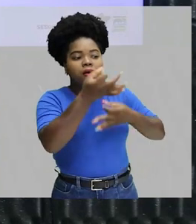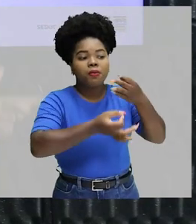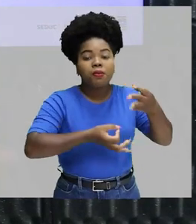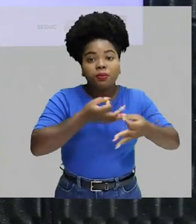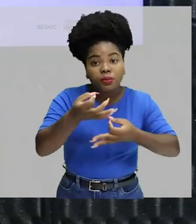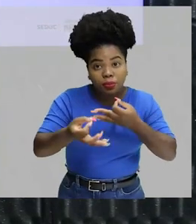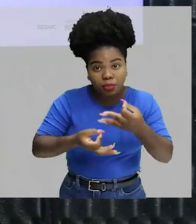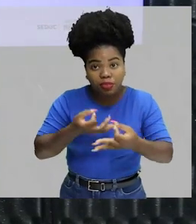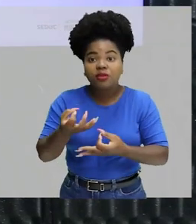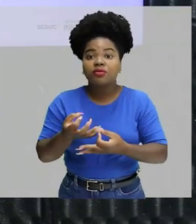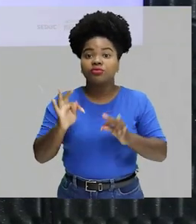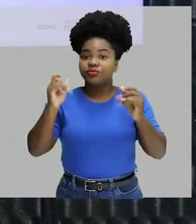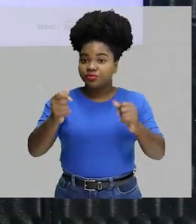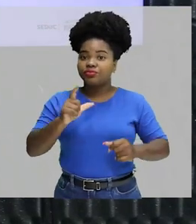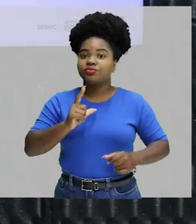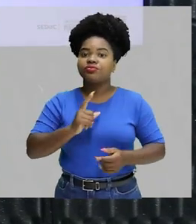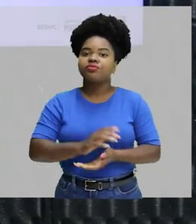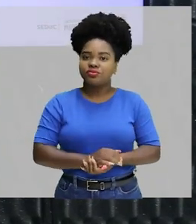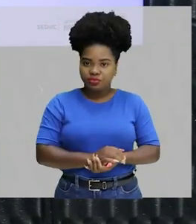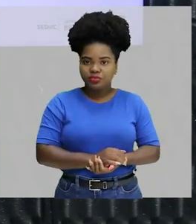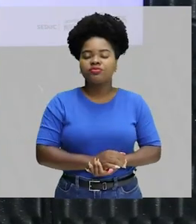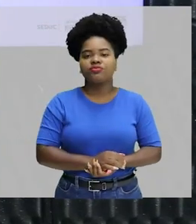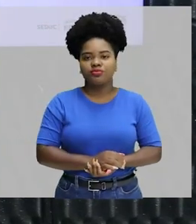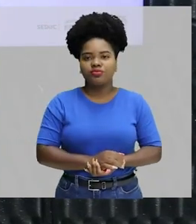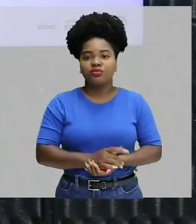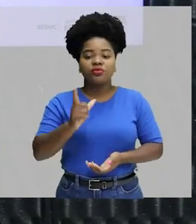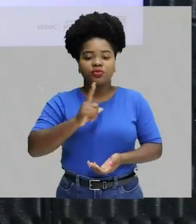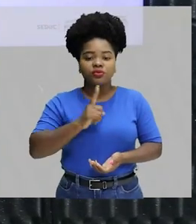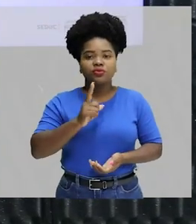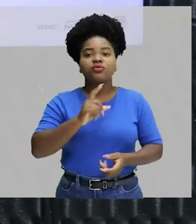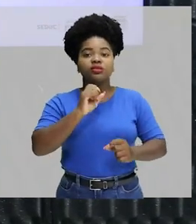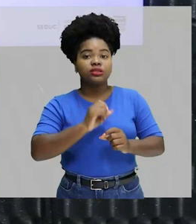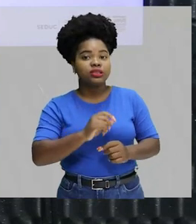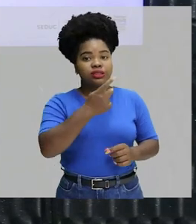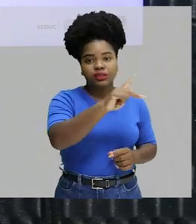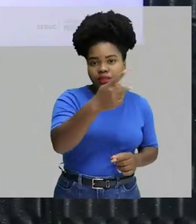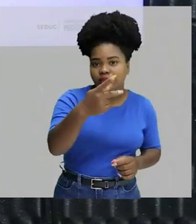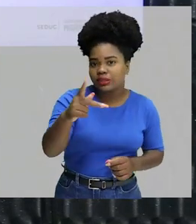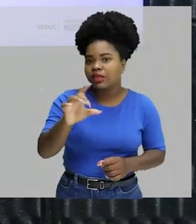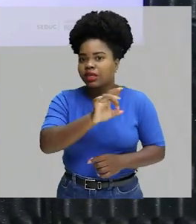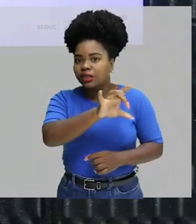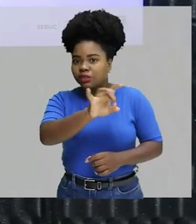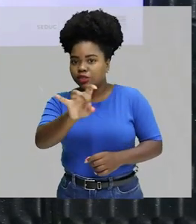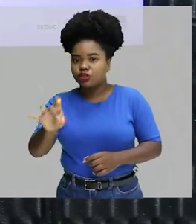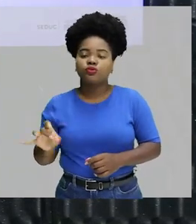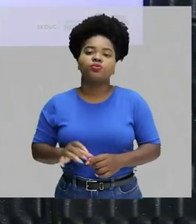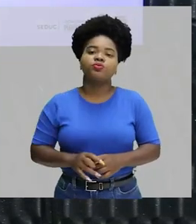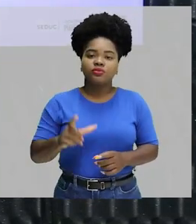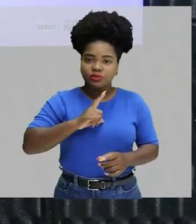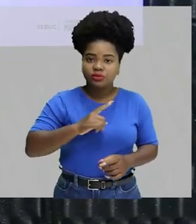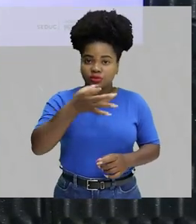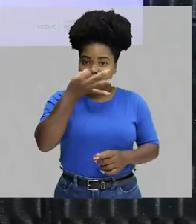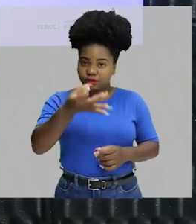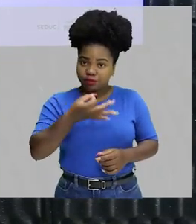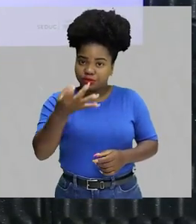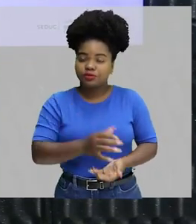tem uma opinião quer ver só escuta um programa de rádio principalmente da rádio AM TV TV ó rádio AM TV é